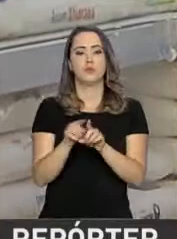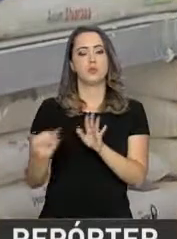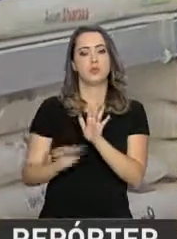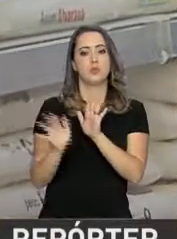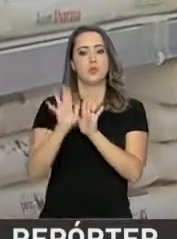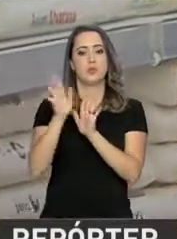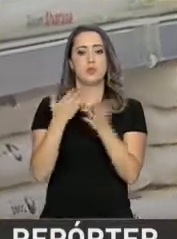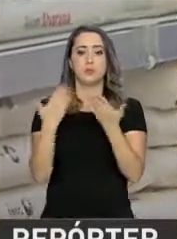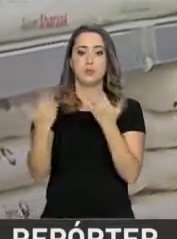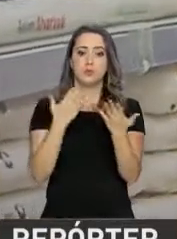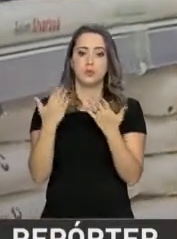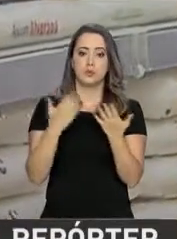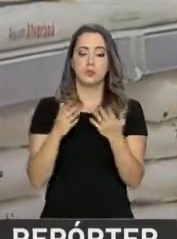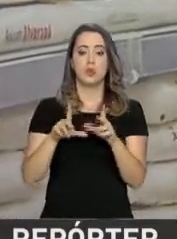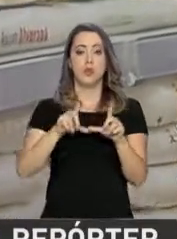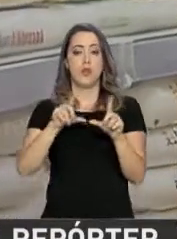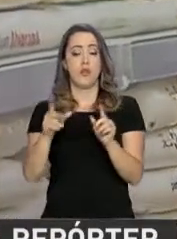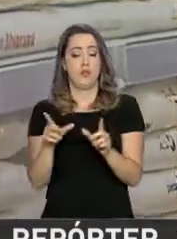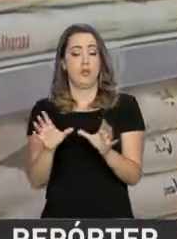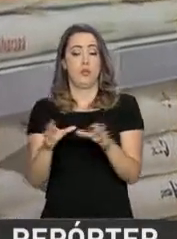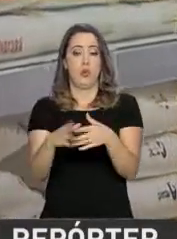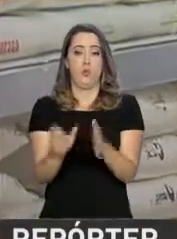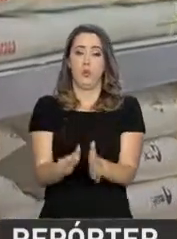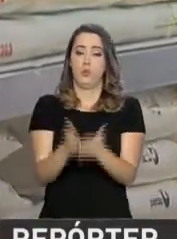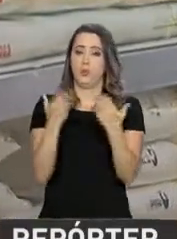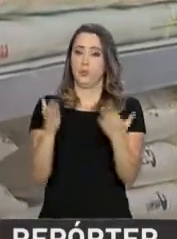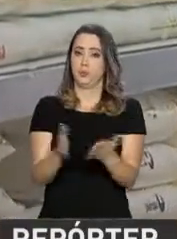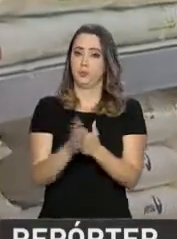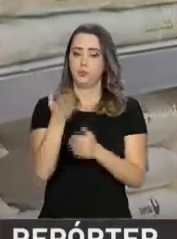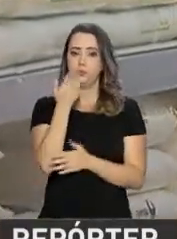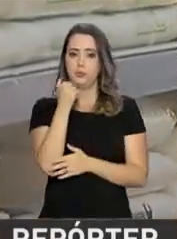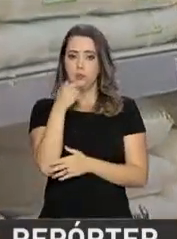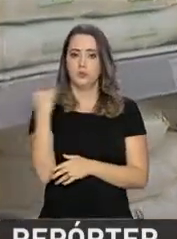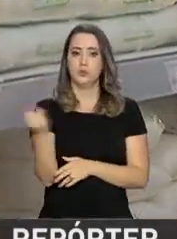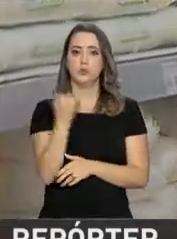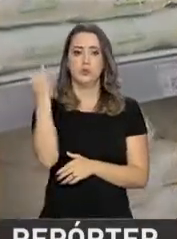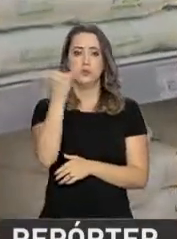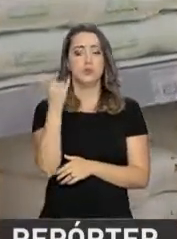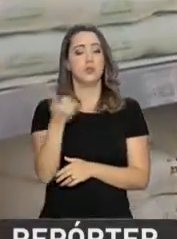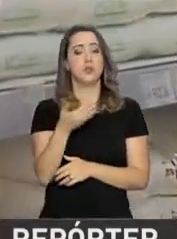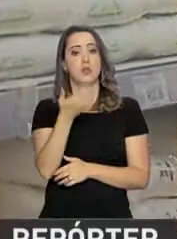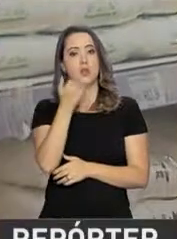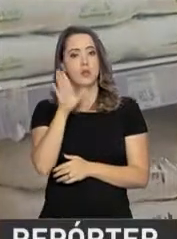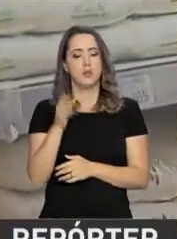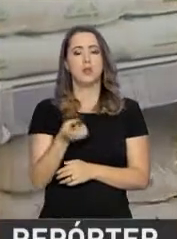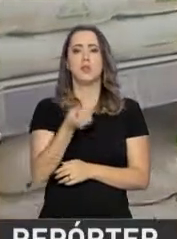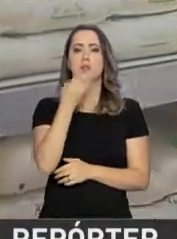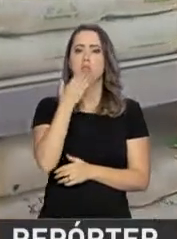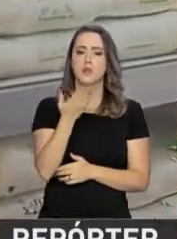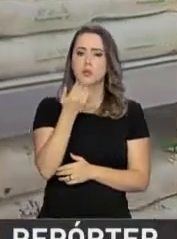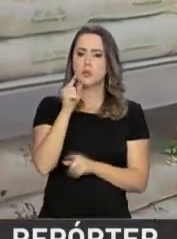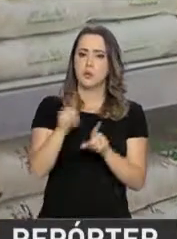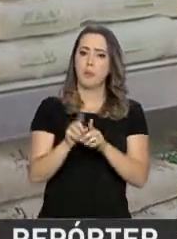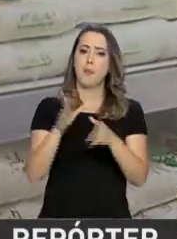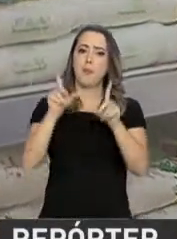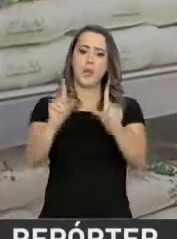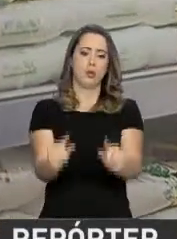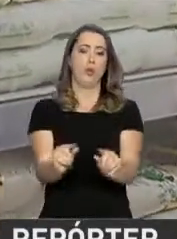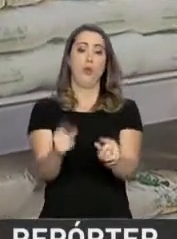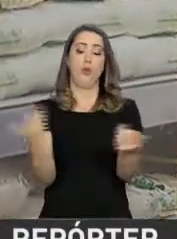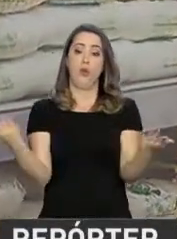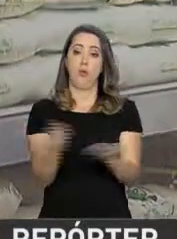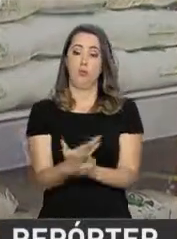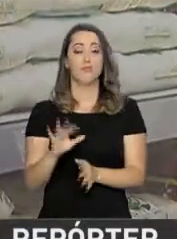entre as famílias de baixa renda em que a alimentação consome boa parte do orçamento é ainda menor e